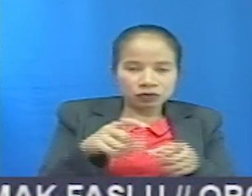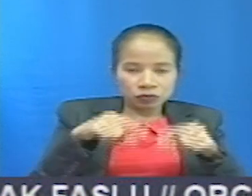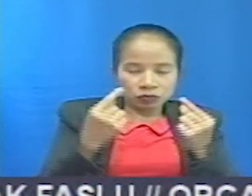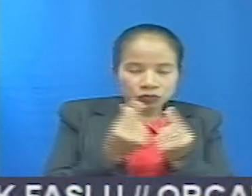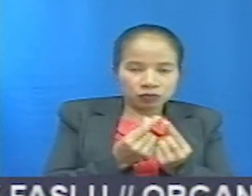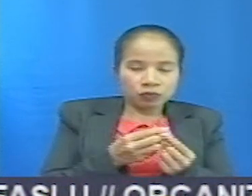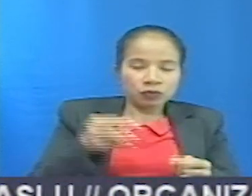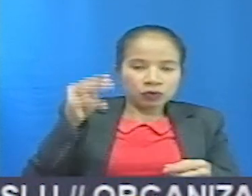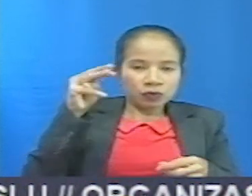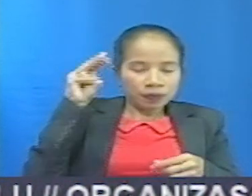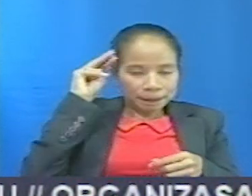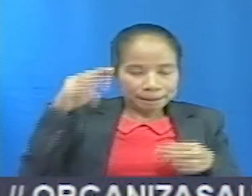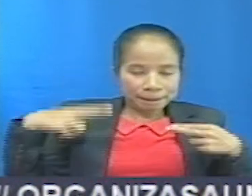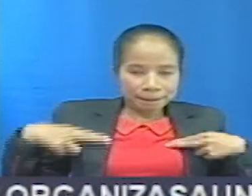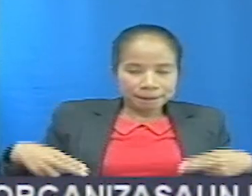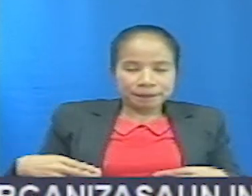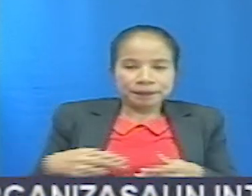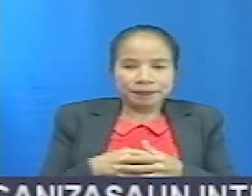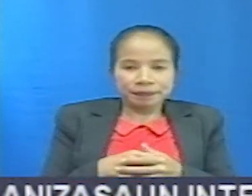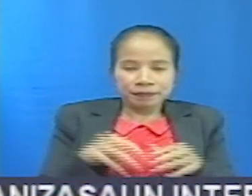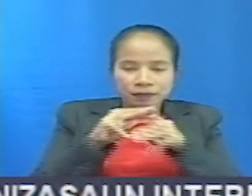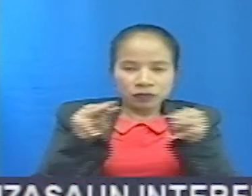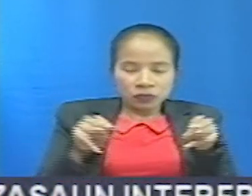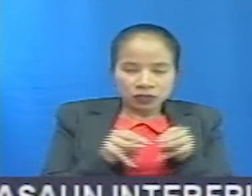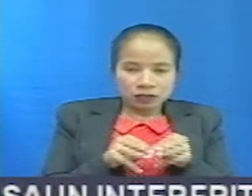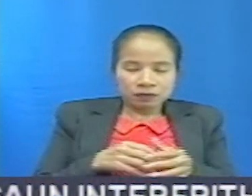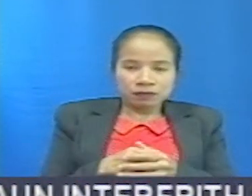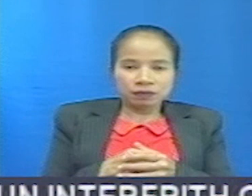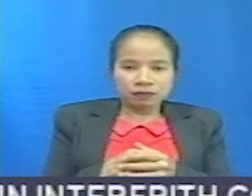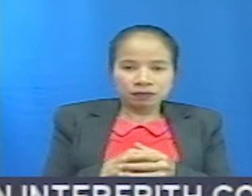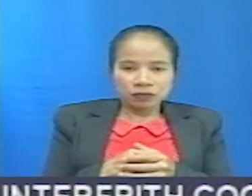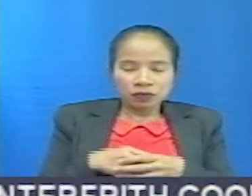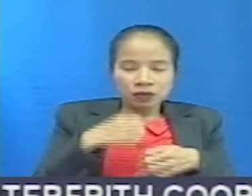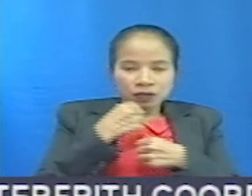vigilancia municipio ho equipa vigilancia ministerio da saúde halo